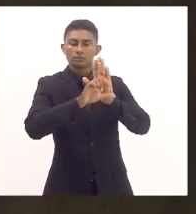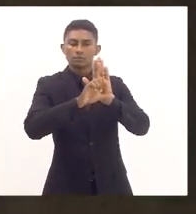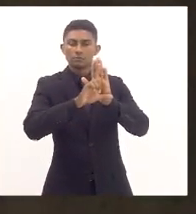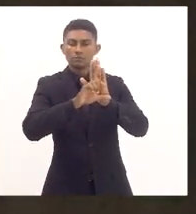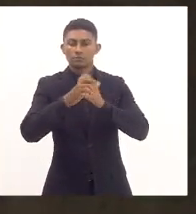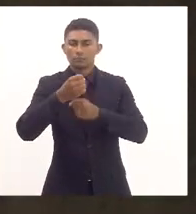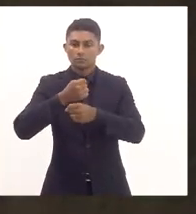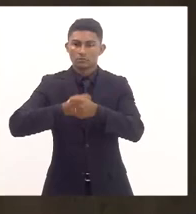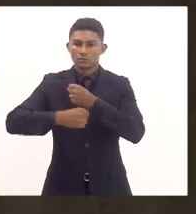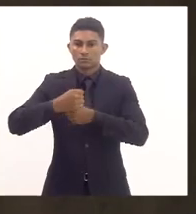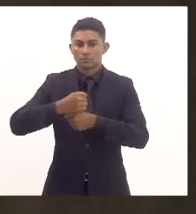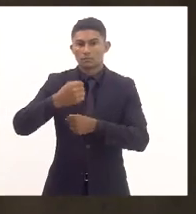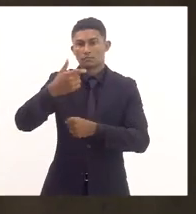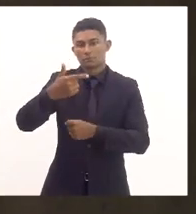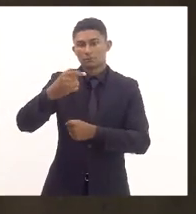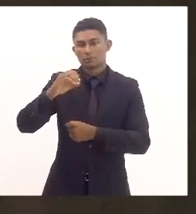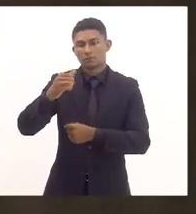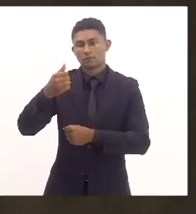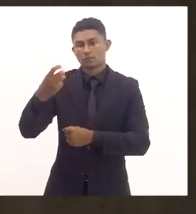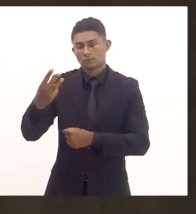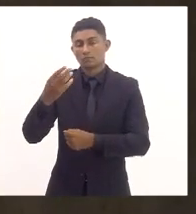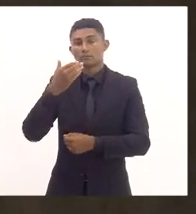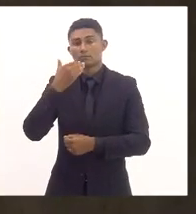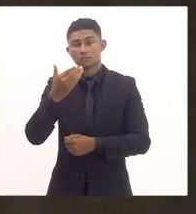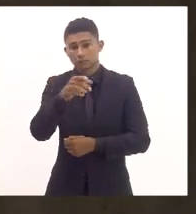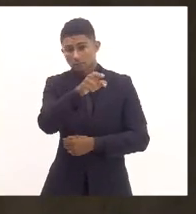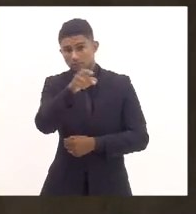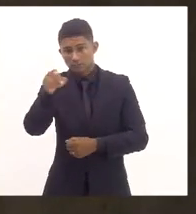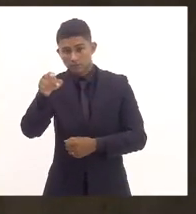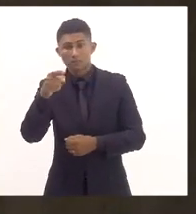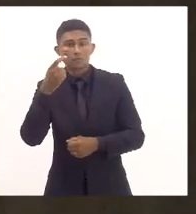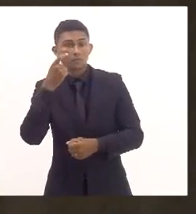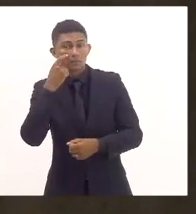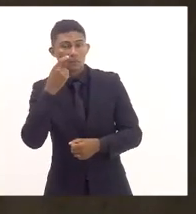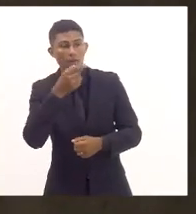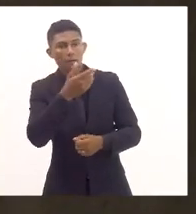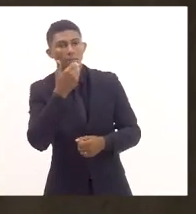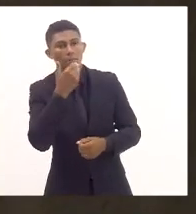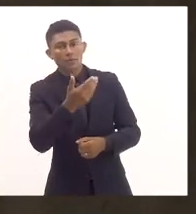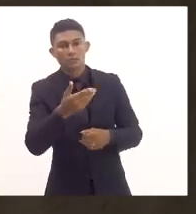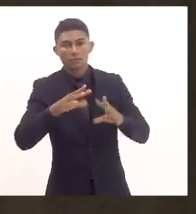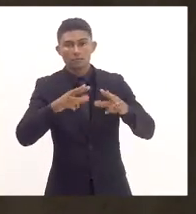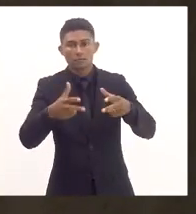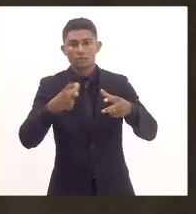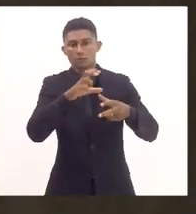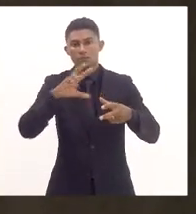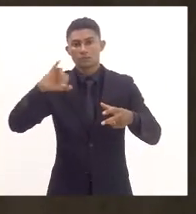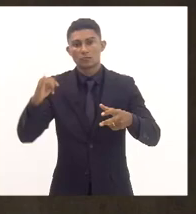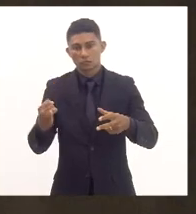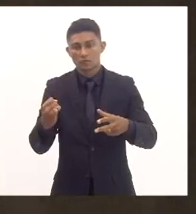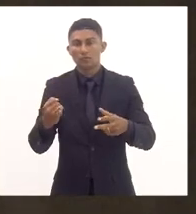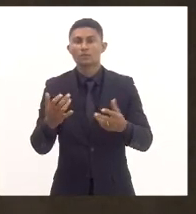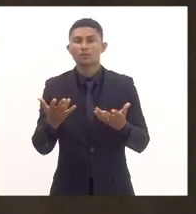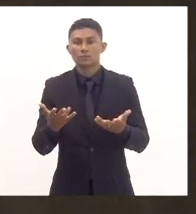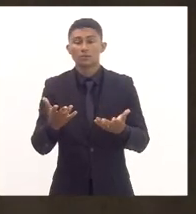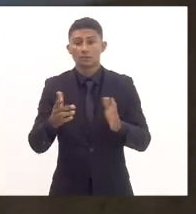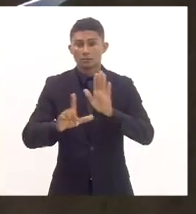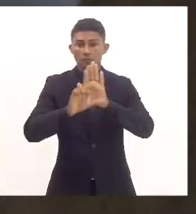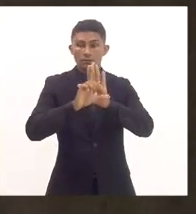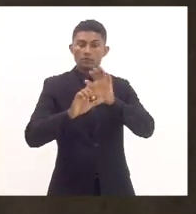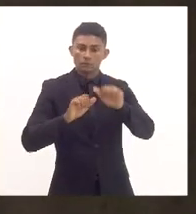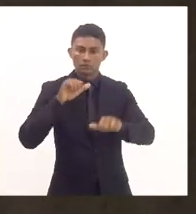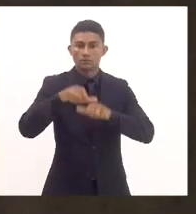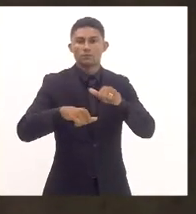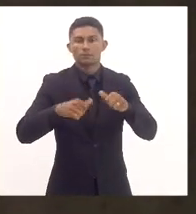de 2013 que só está com ascendente remeter ccj para essa adequação uma vez alterada a